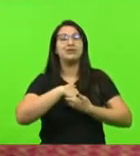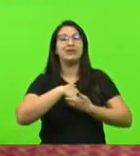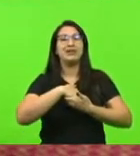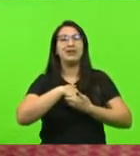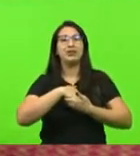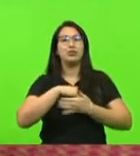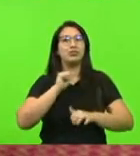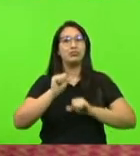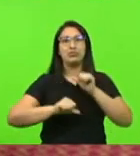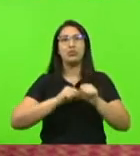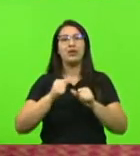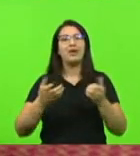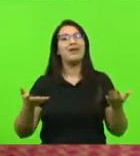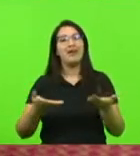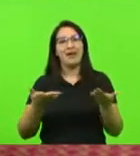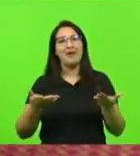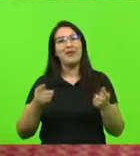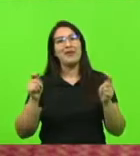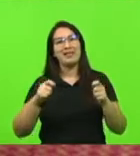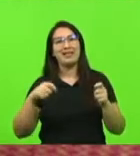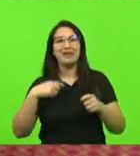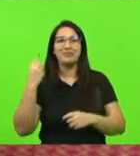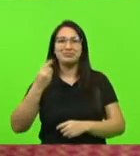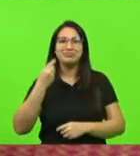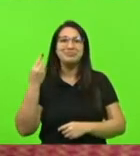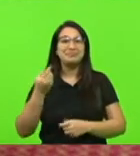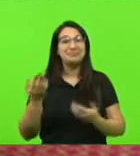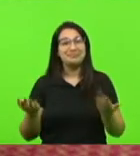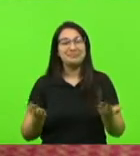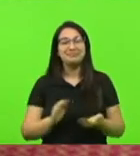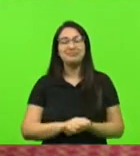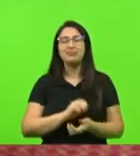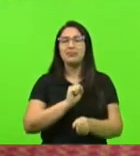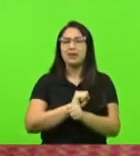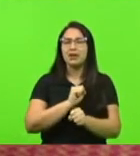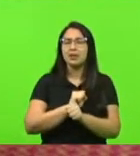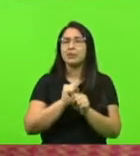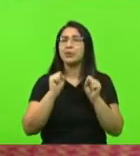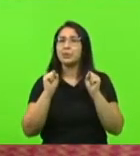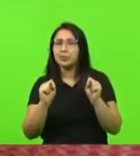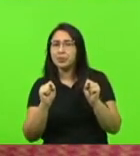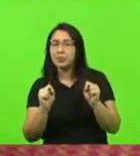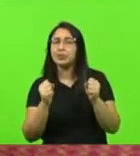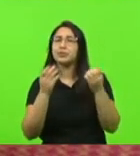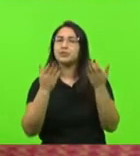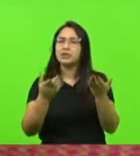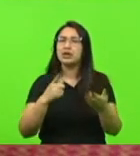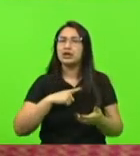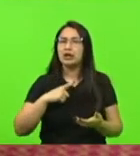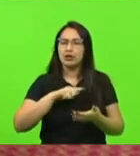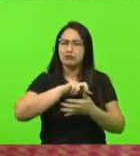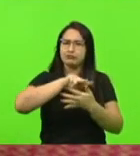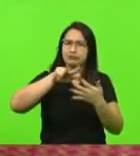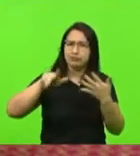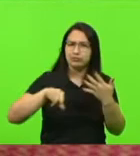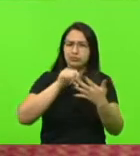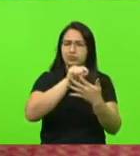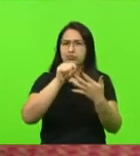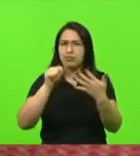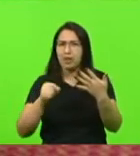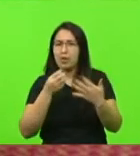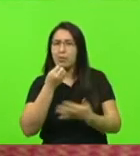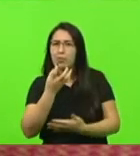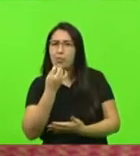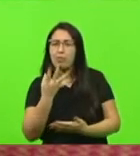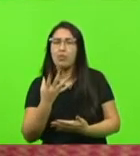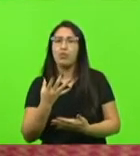no 4º mandato. Então, eu espero que pelas qualidades do amigo, determinação, ontem eu